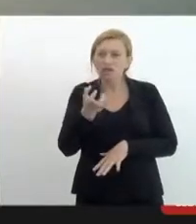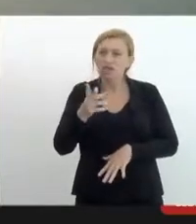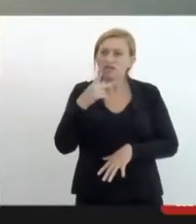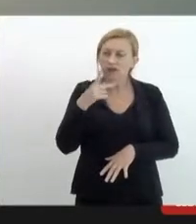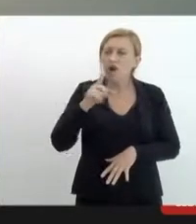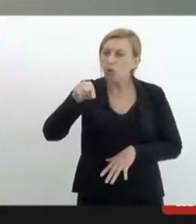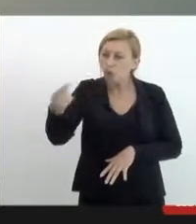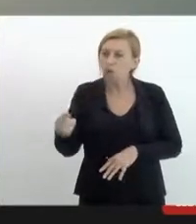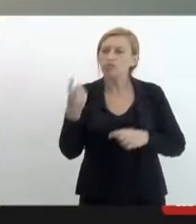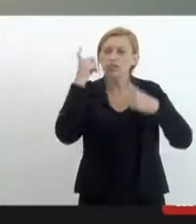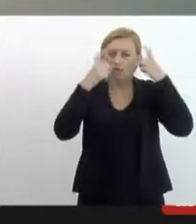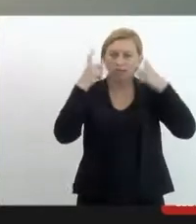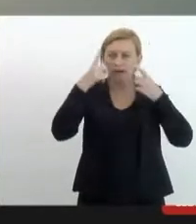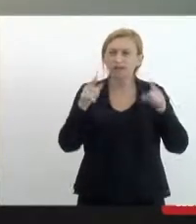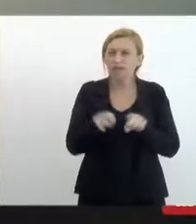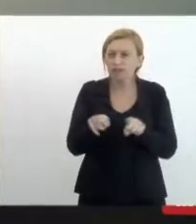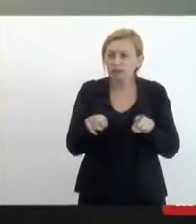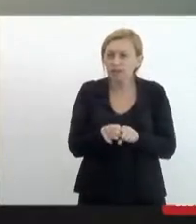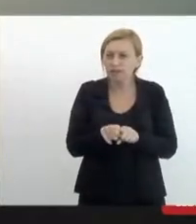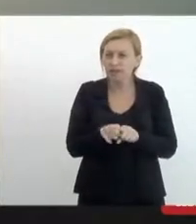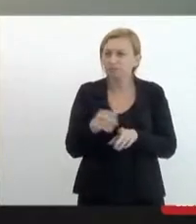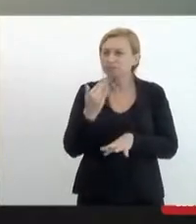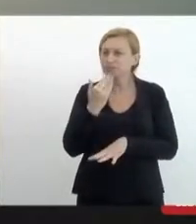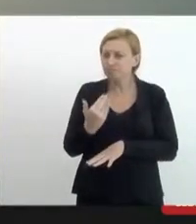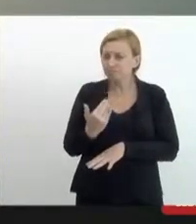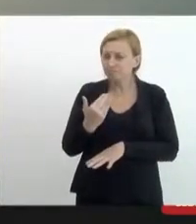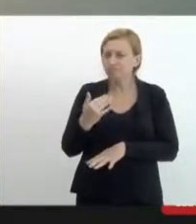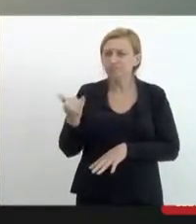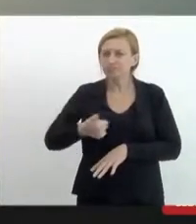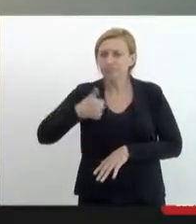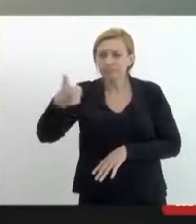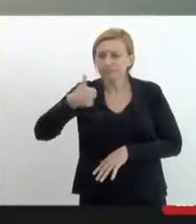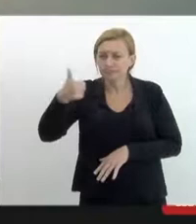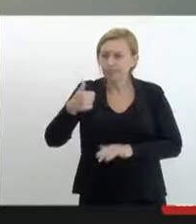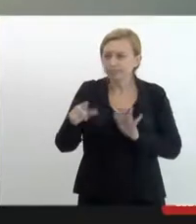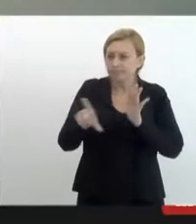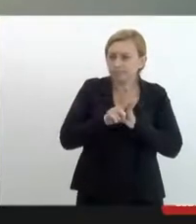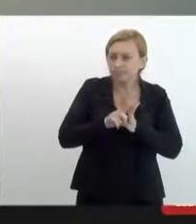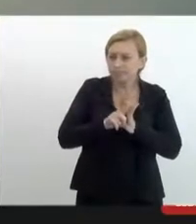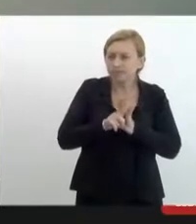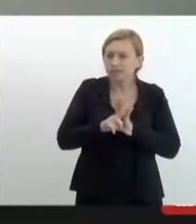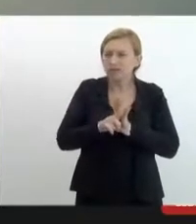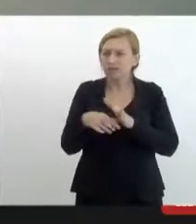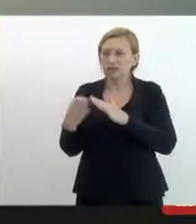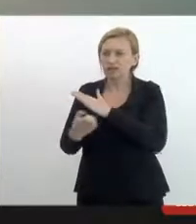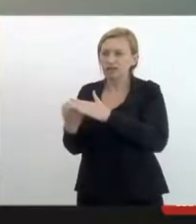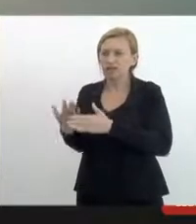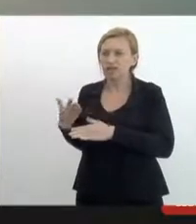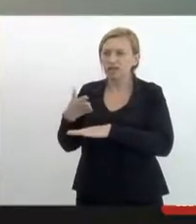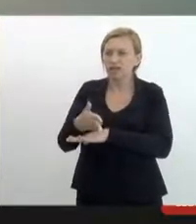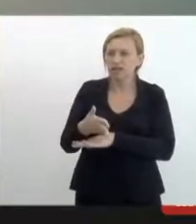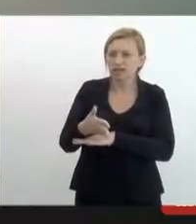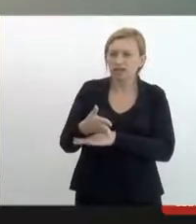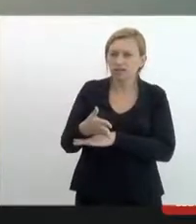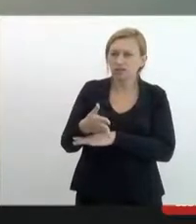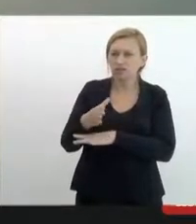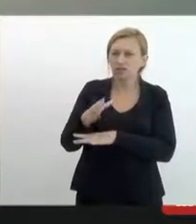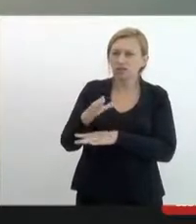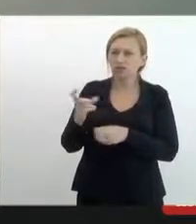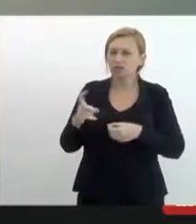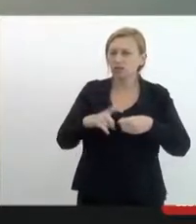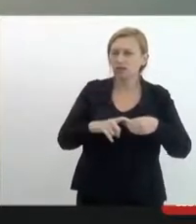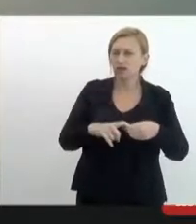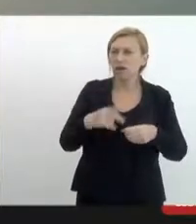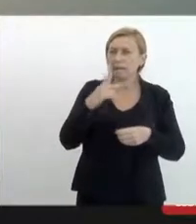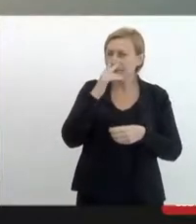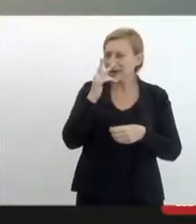que tem nos preocupado muito, também faz alvo de pedido de melhoria da legislação. Quando as empresas entram num consórcio, parece que ninguém tem que entregar